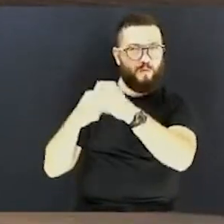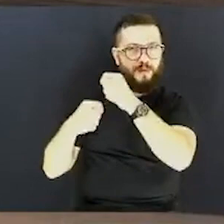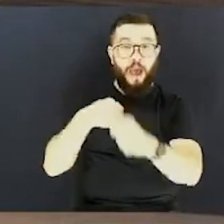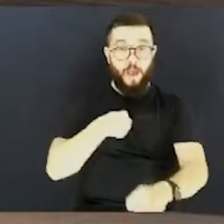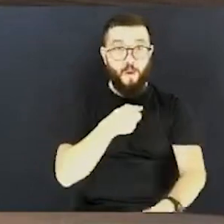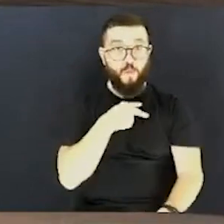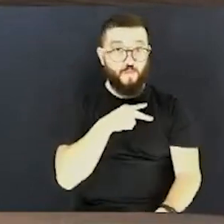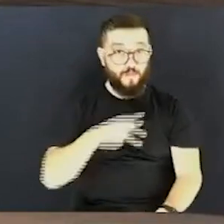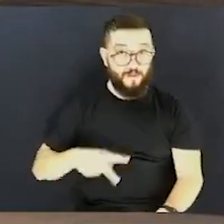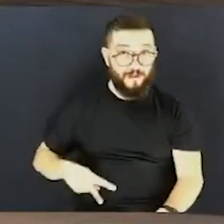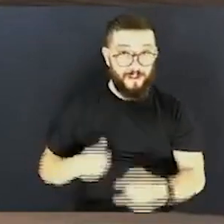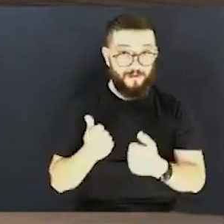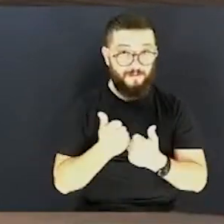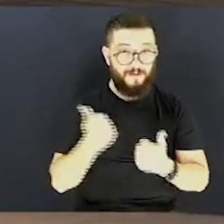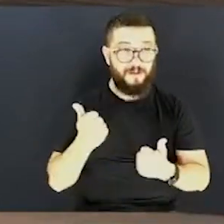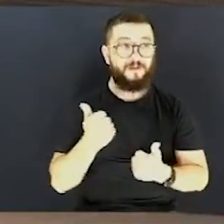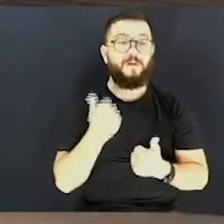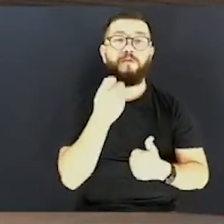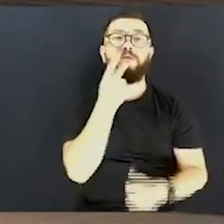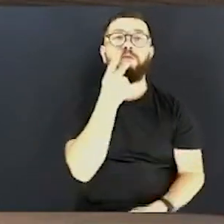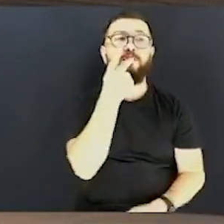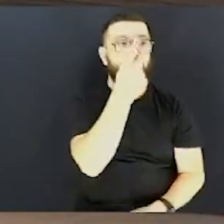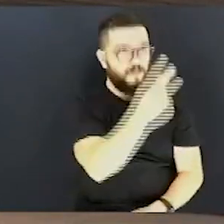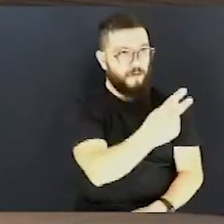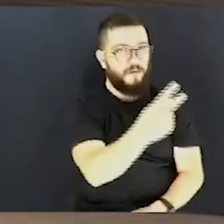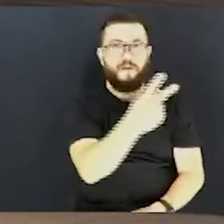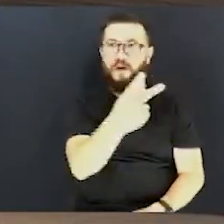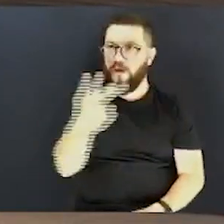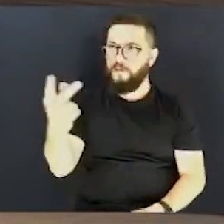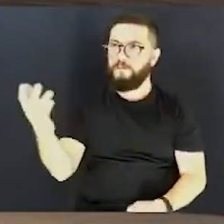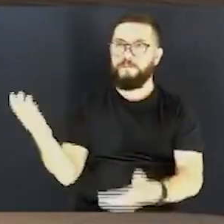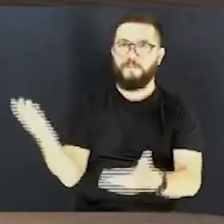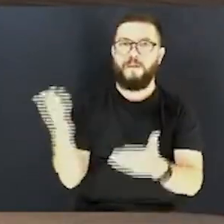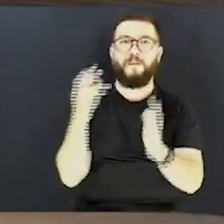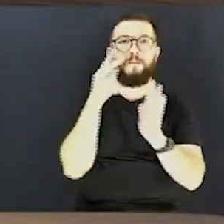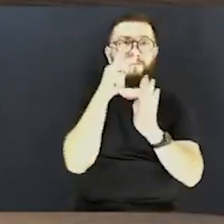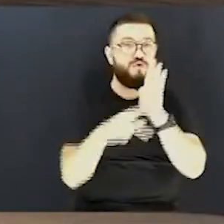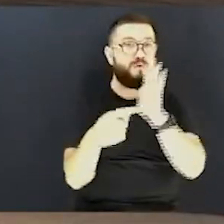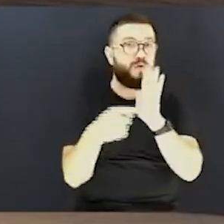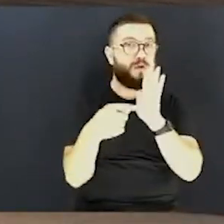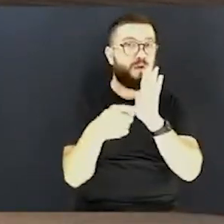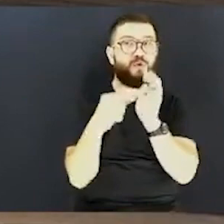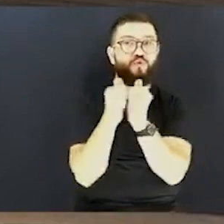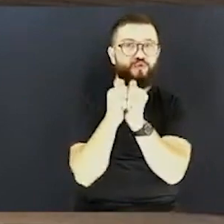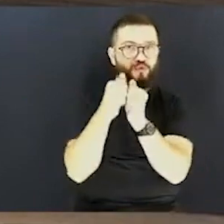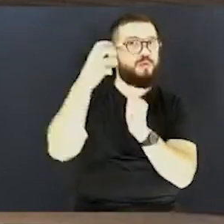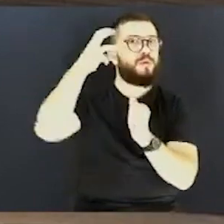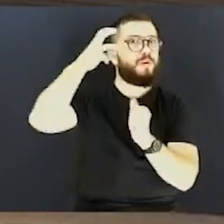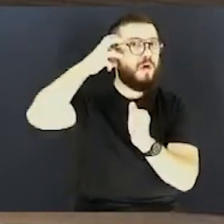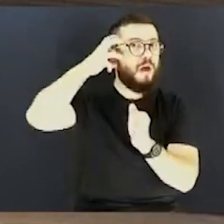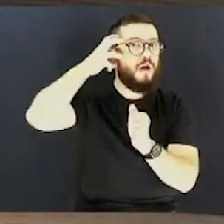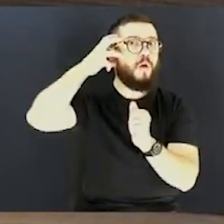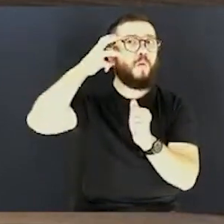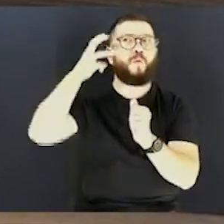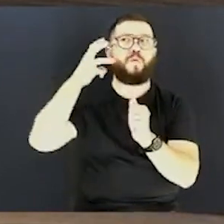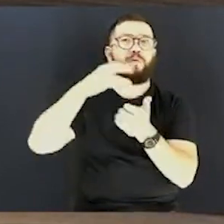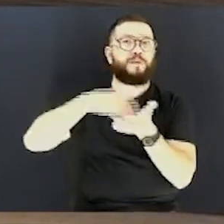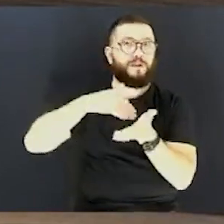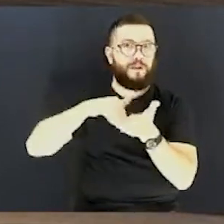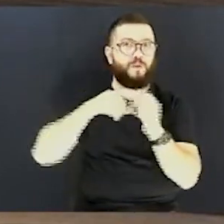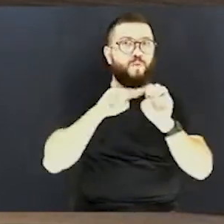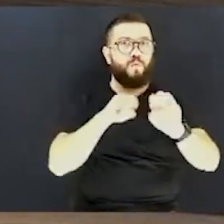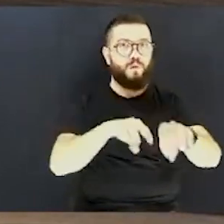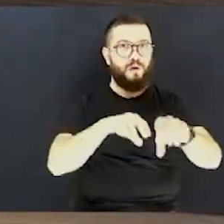que, apesar de ter sido um projeto que foi trabalhado junto com o vereador Dalton e junto com a Secretaria de Educação do